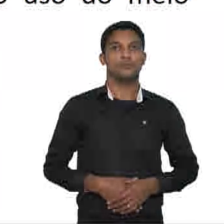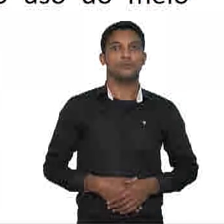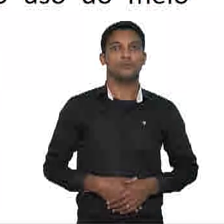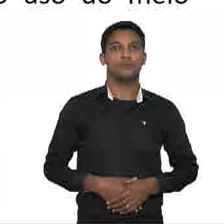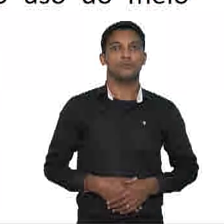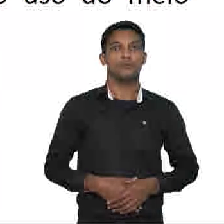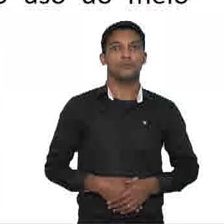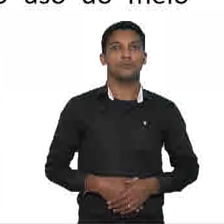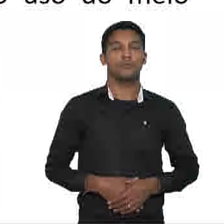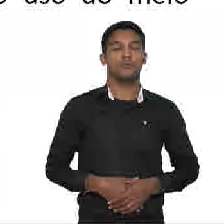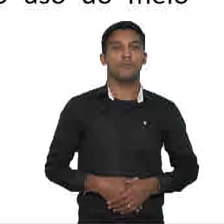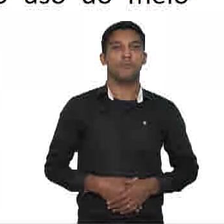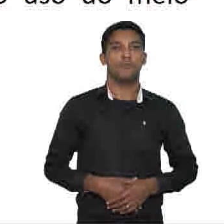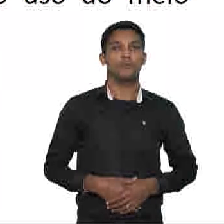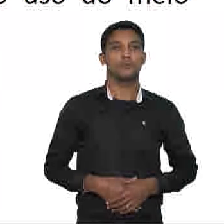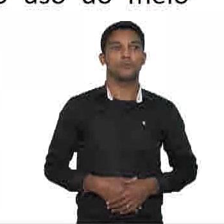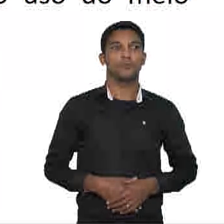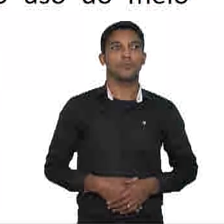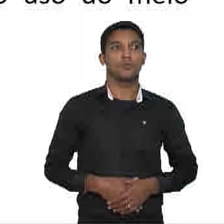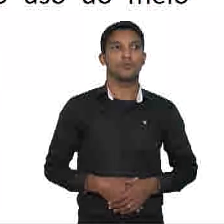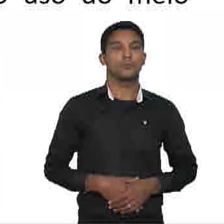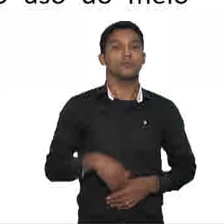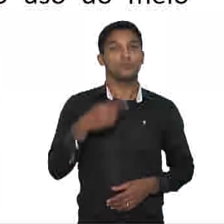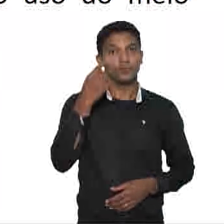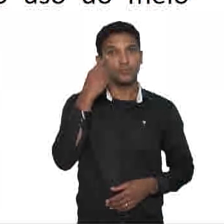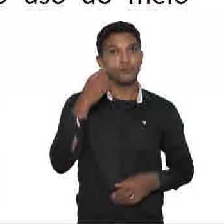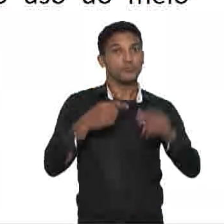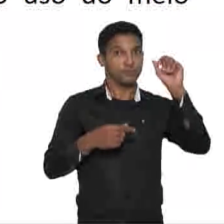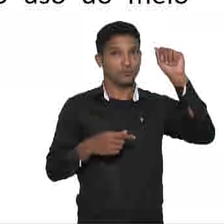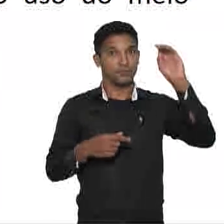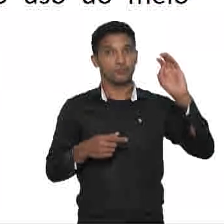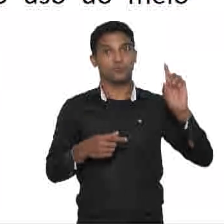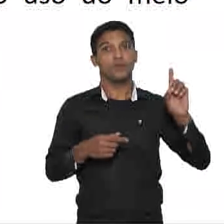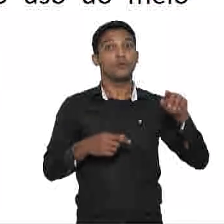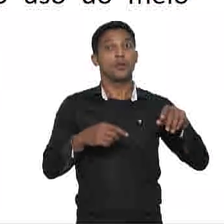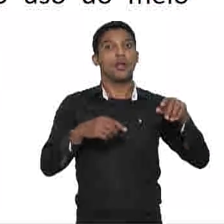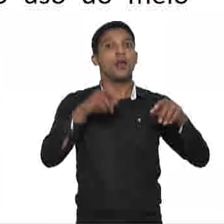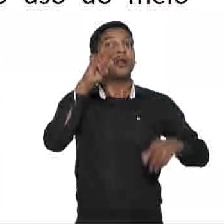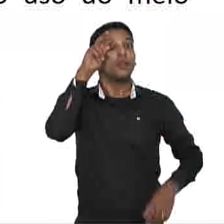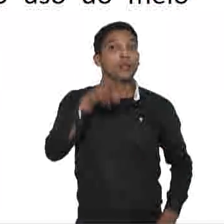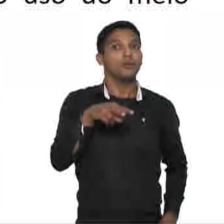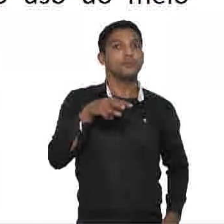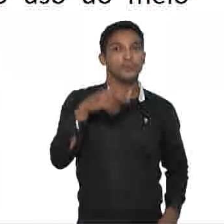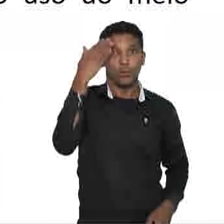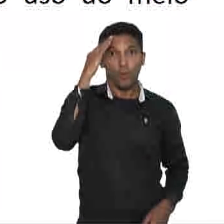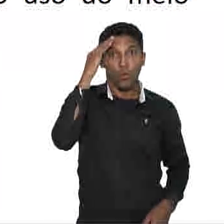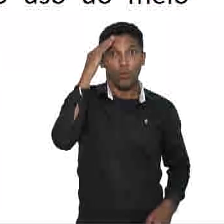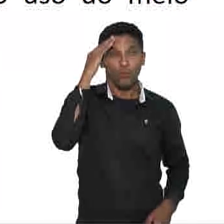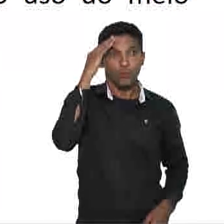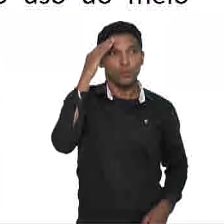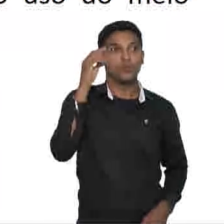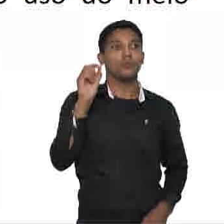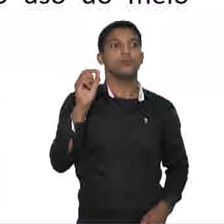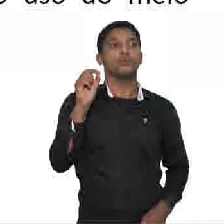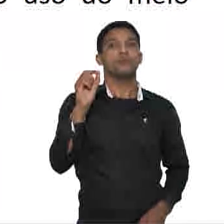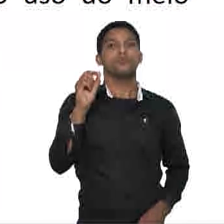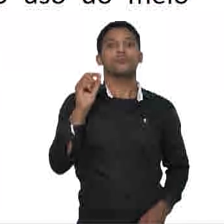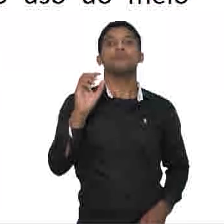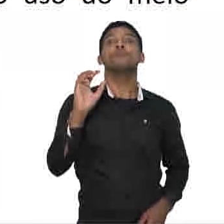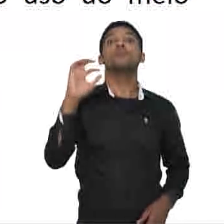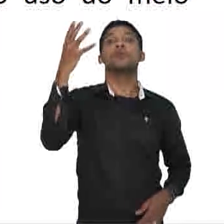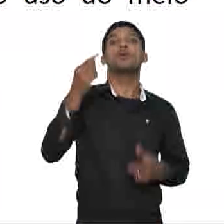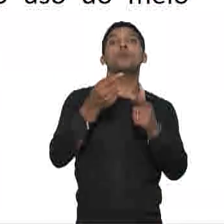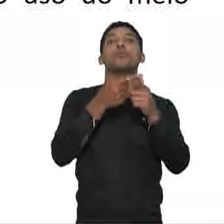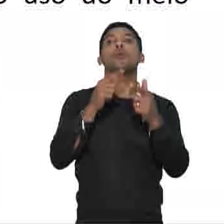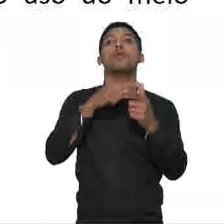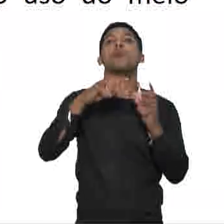mercantis, e vivemos um risco de ruptura do equilíbrio ecológico do planeta pela incapacidade de os agentes econômicos se ajustarem